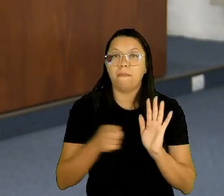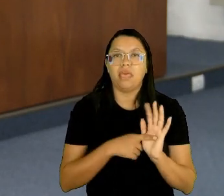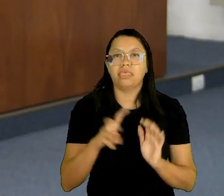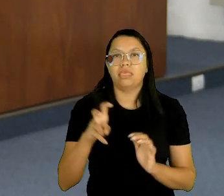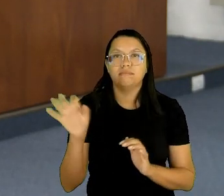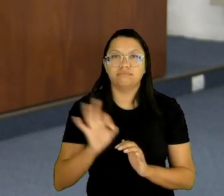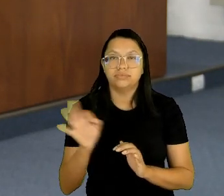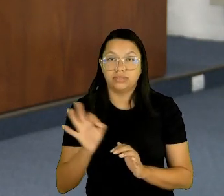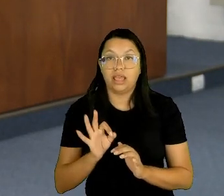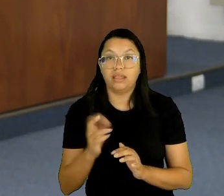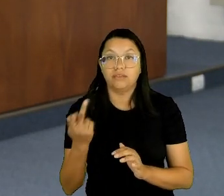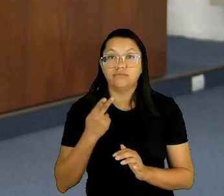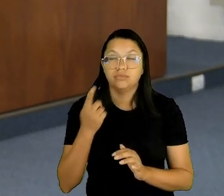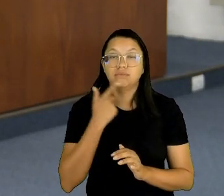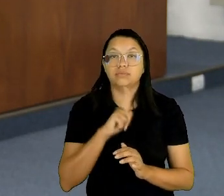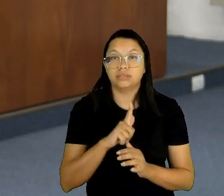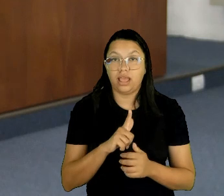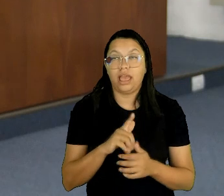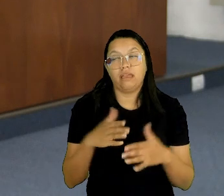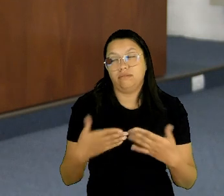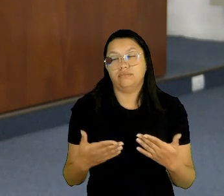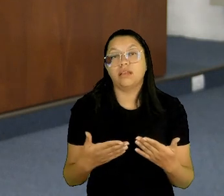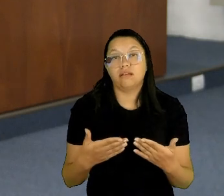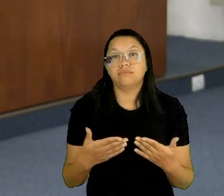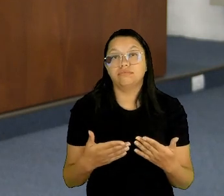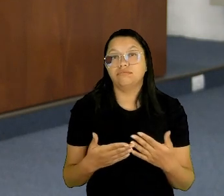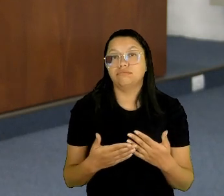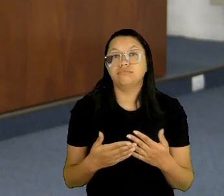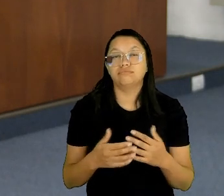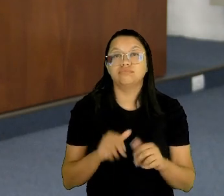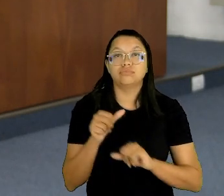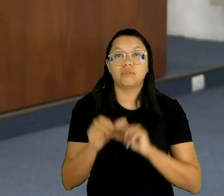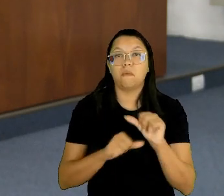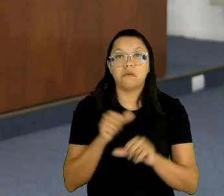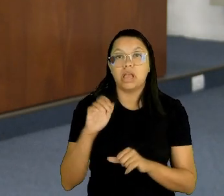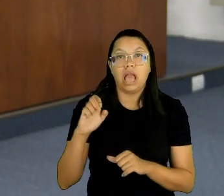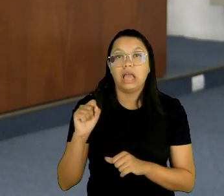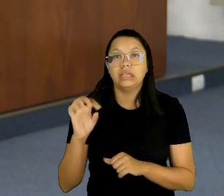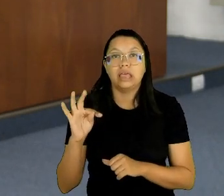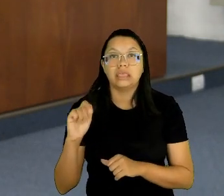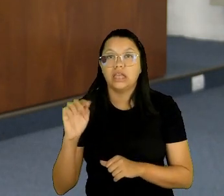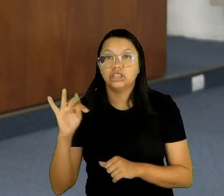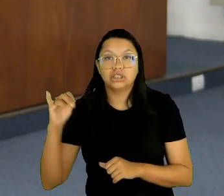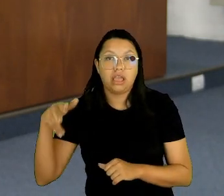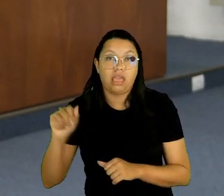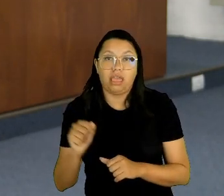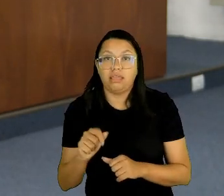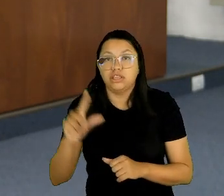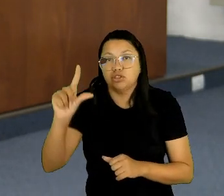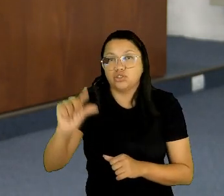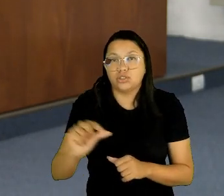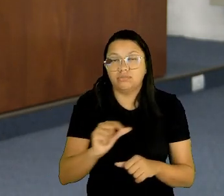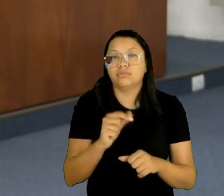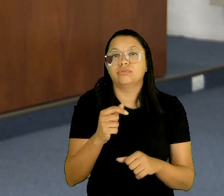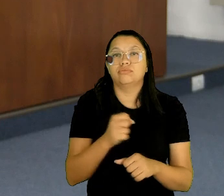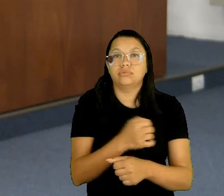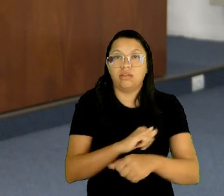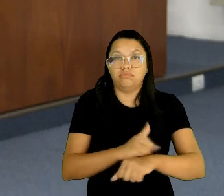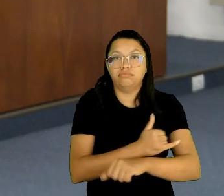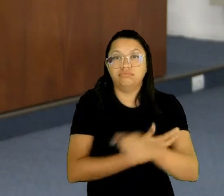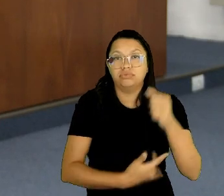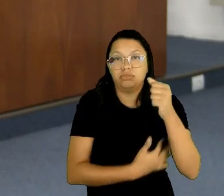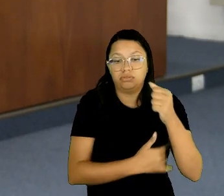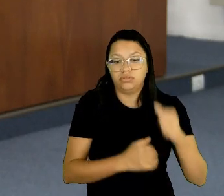muscular, menos de 5%, que a gente consegue manejar facilmente tentando trocar a estatina ou dar alguma outra medicação que reduza